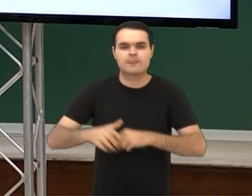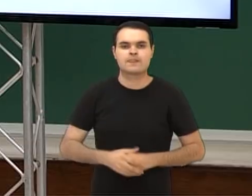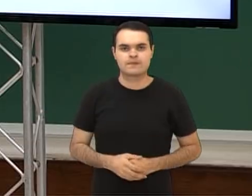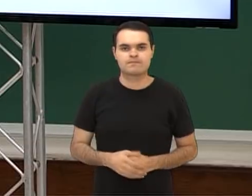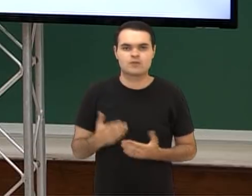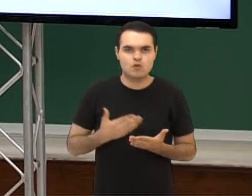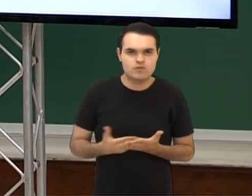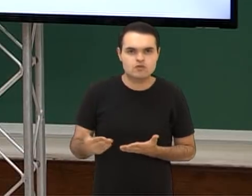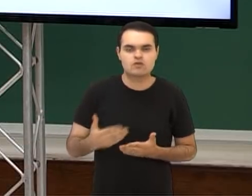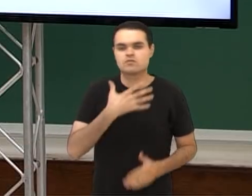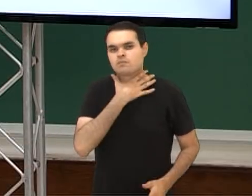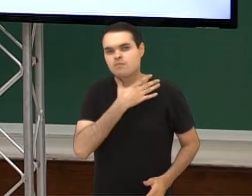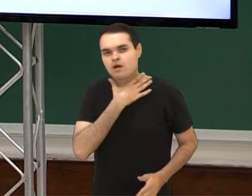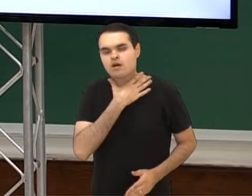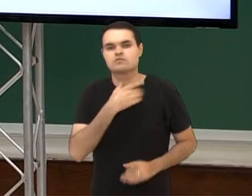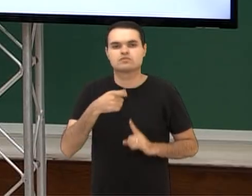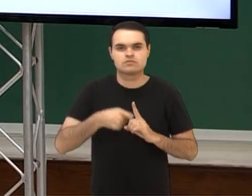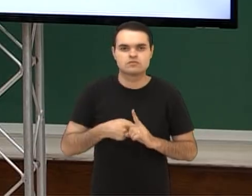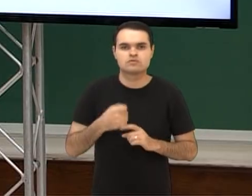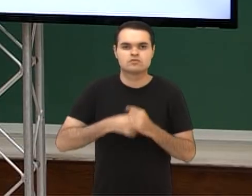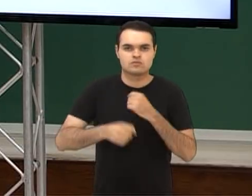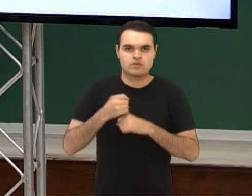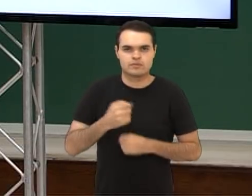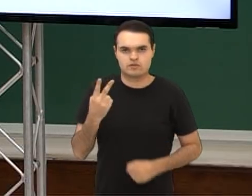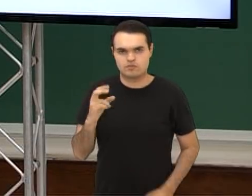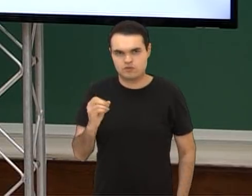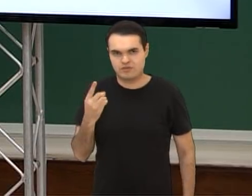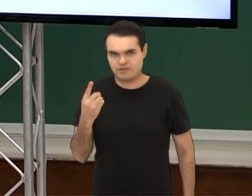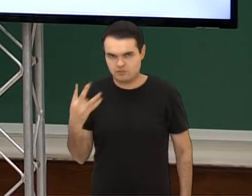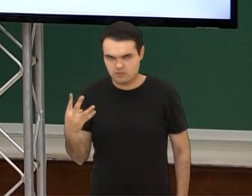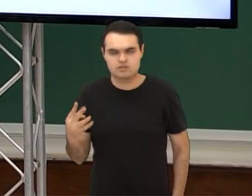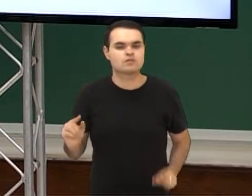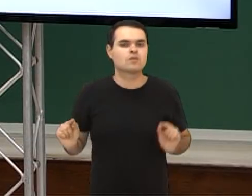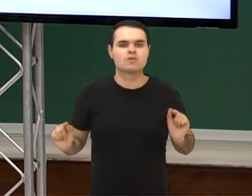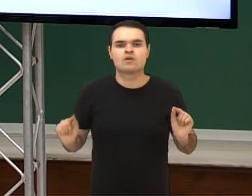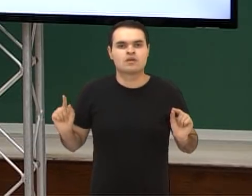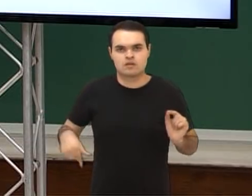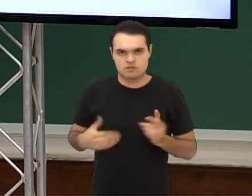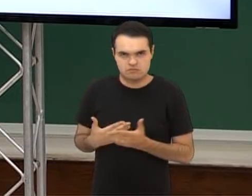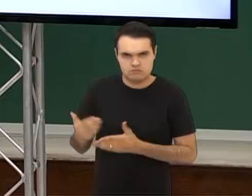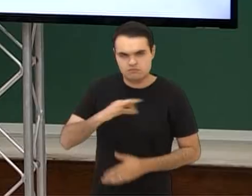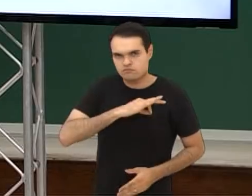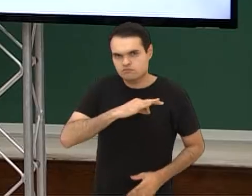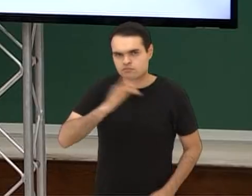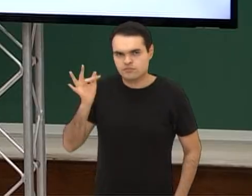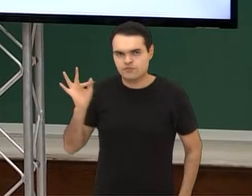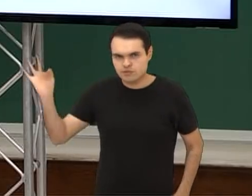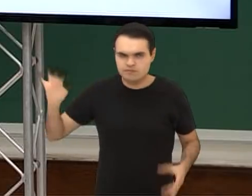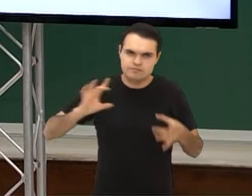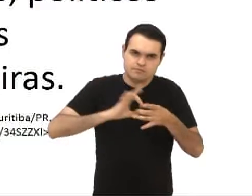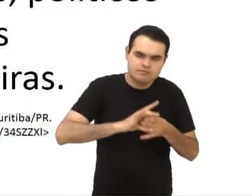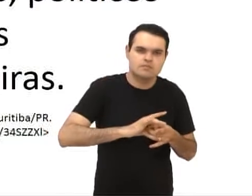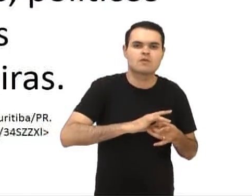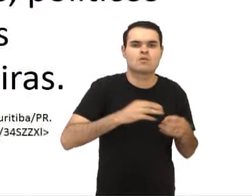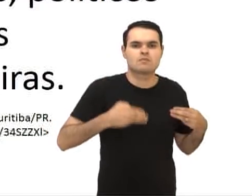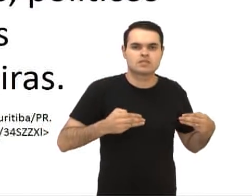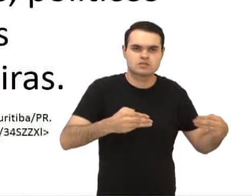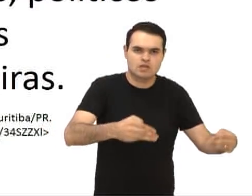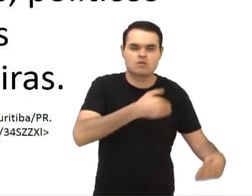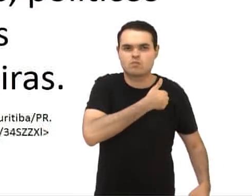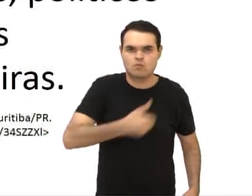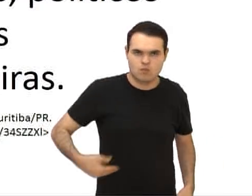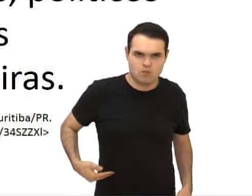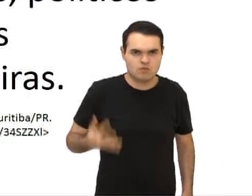em março de 2014. Em março de 2014, a Polícia Federal e o Ministério Público Federal,